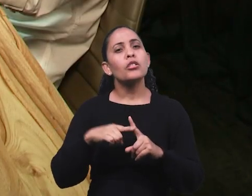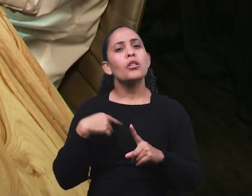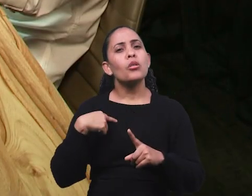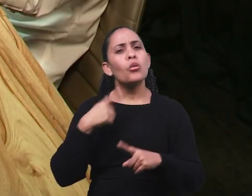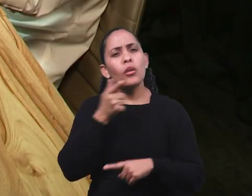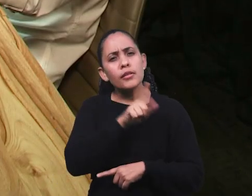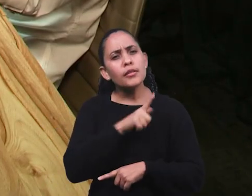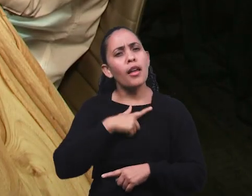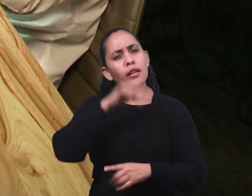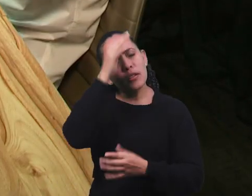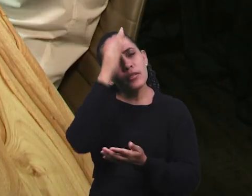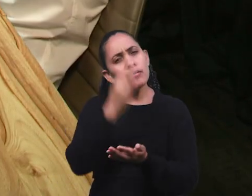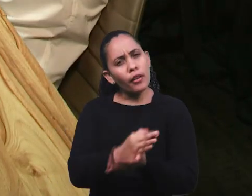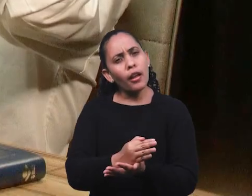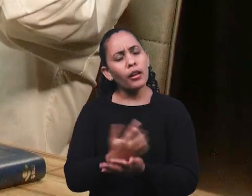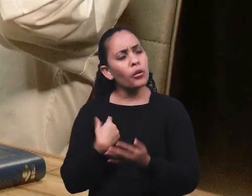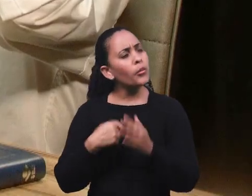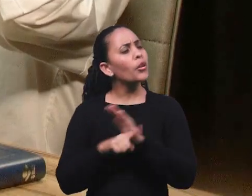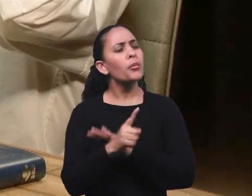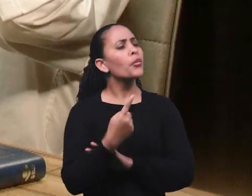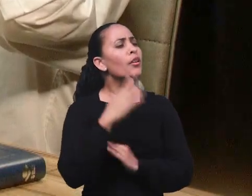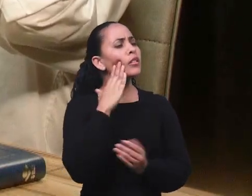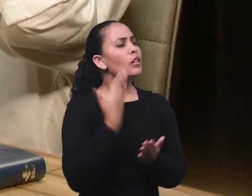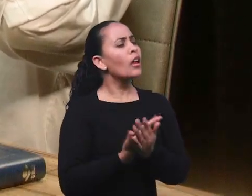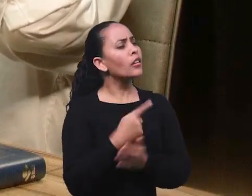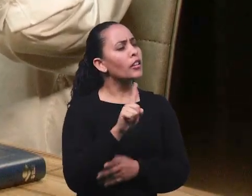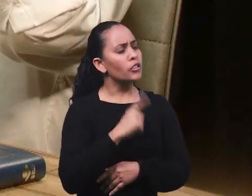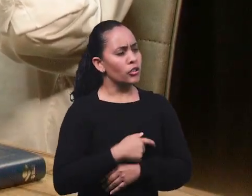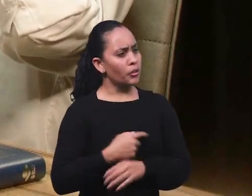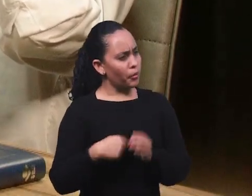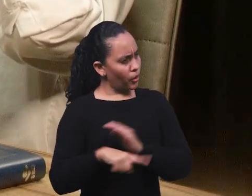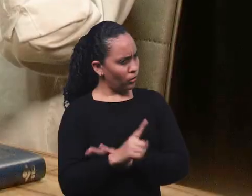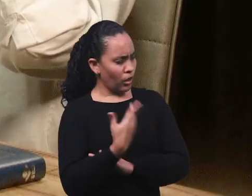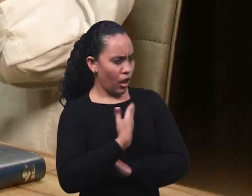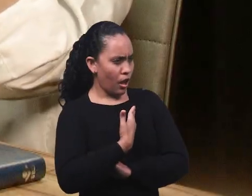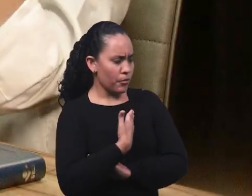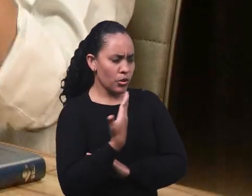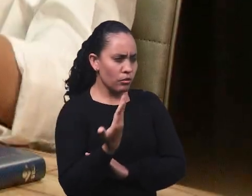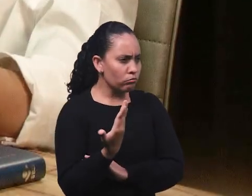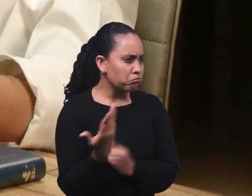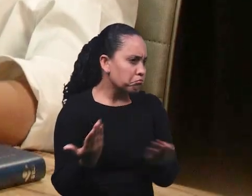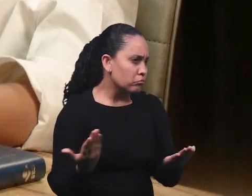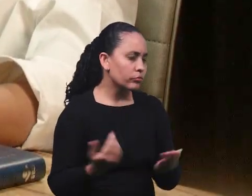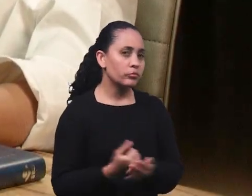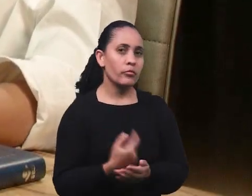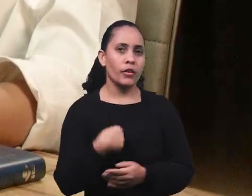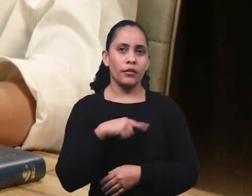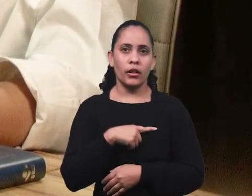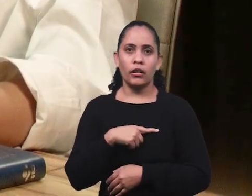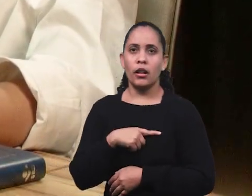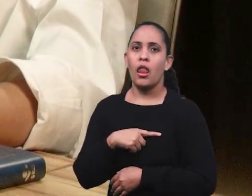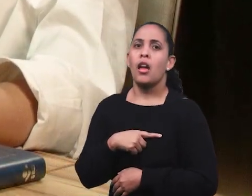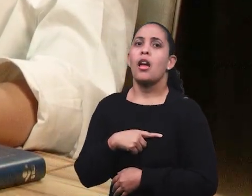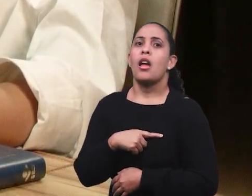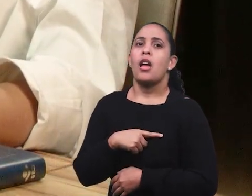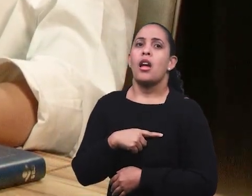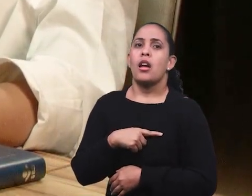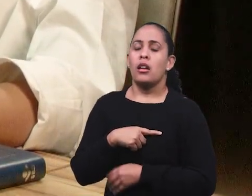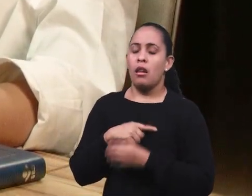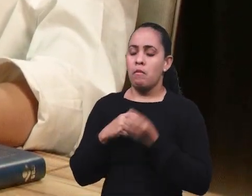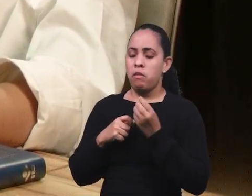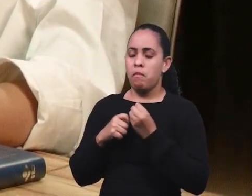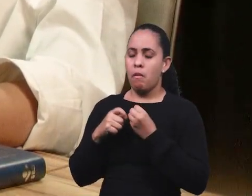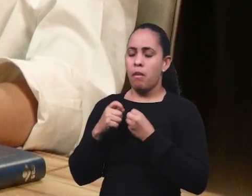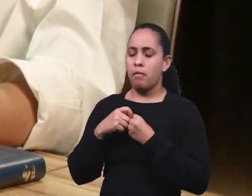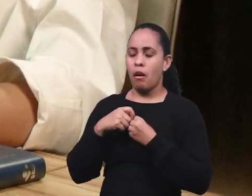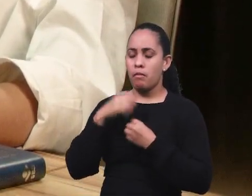fé. E aí eu perguntei por que ela não conseguia acreditar. Ela falou que quando ela rezava, ela não